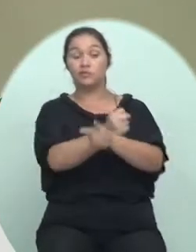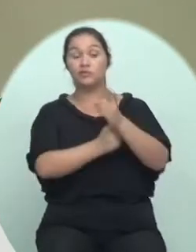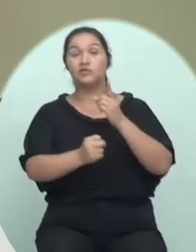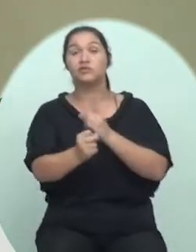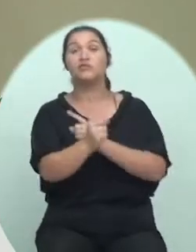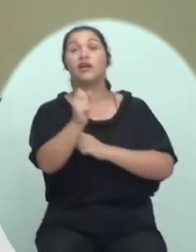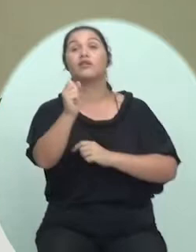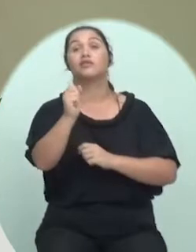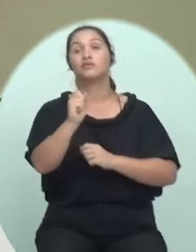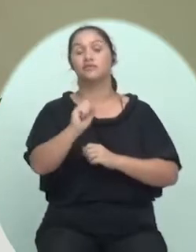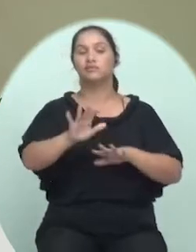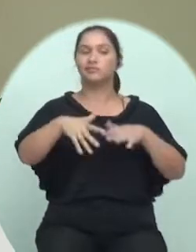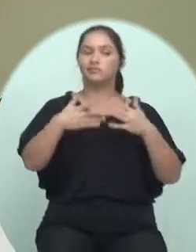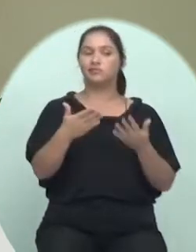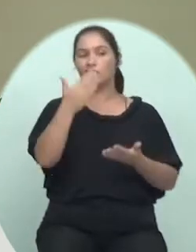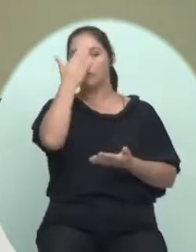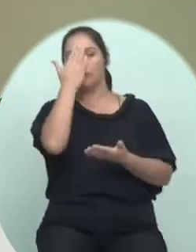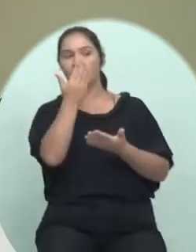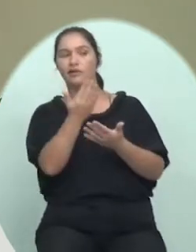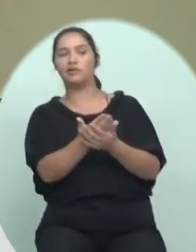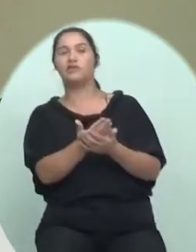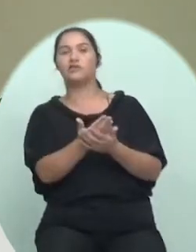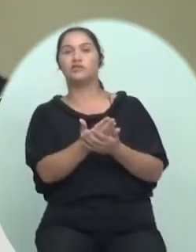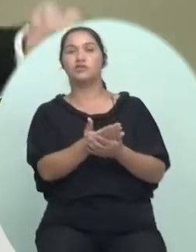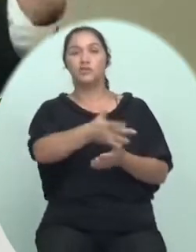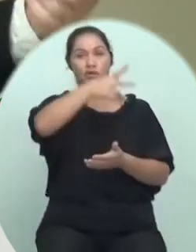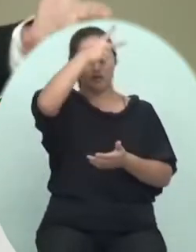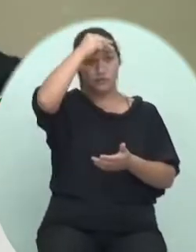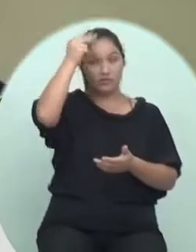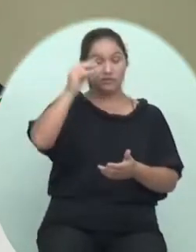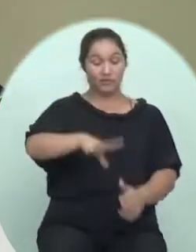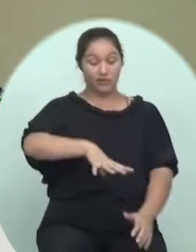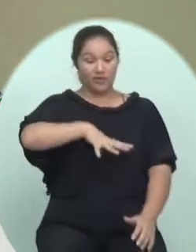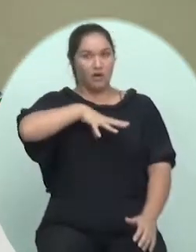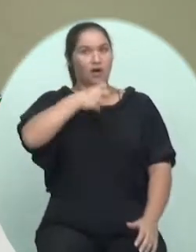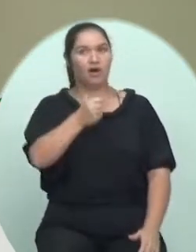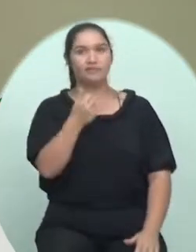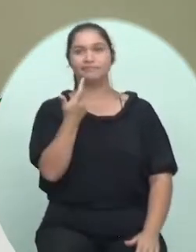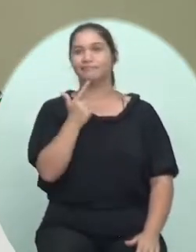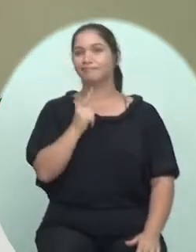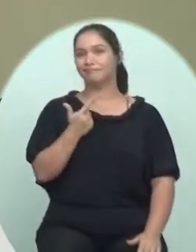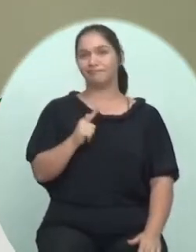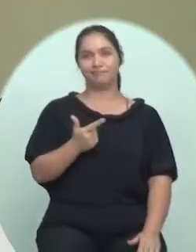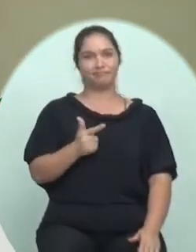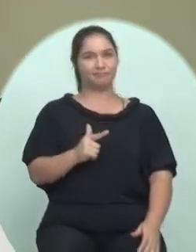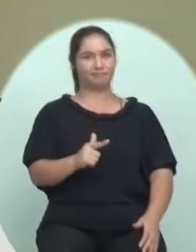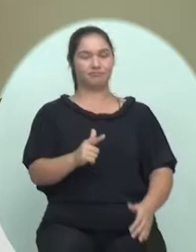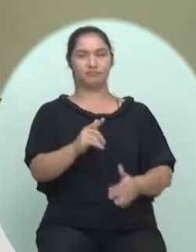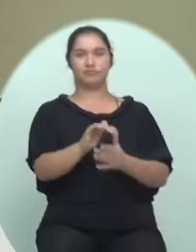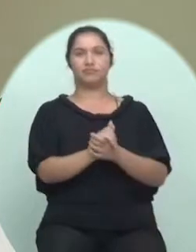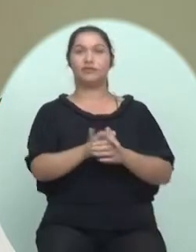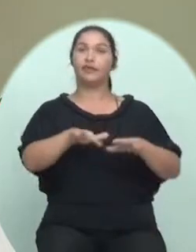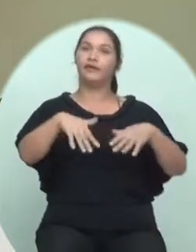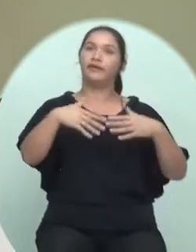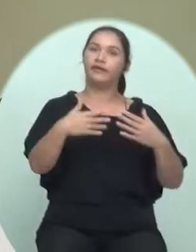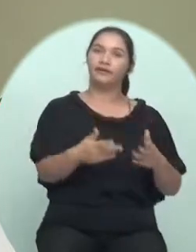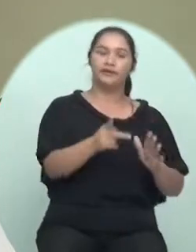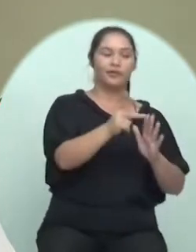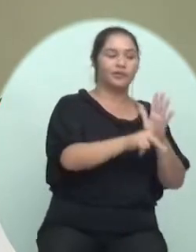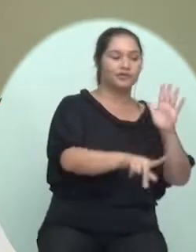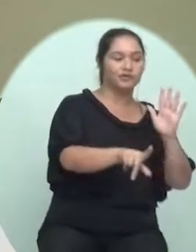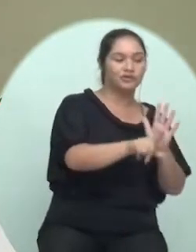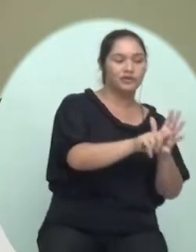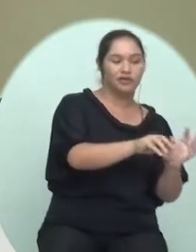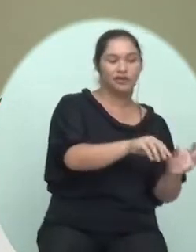povo. Então, acho que faltou um pouco de coragem, de repente, ele pegar e ir lá dar o canetaço dele. Não. Teve que voltar aqui para a Câmara para realmente